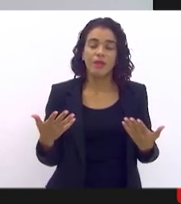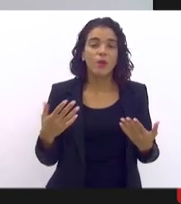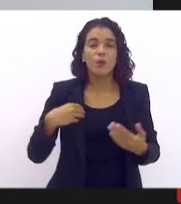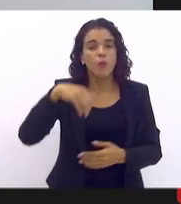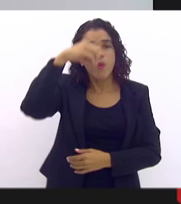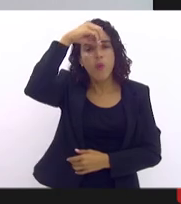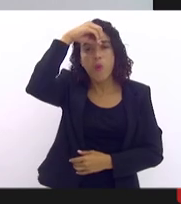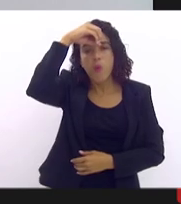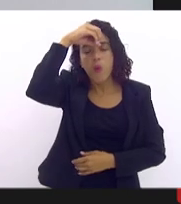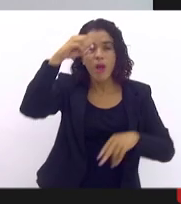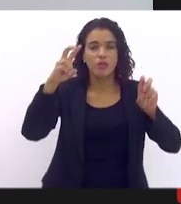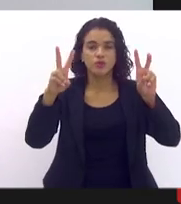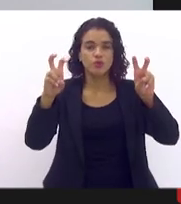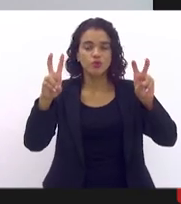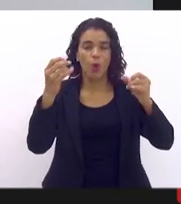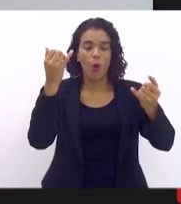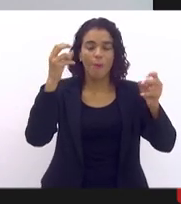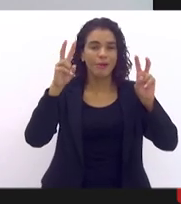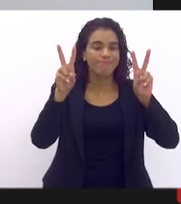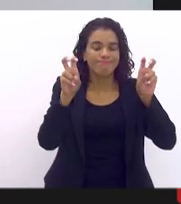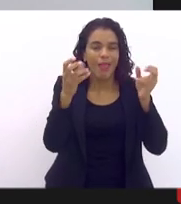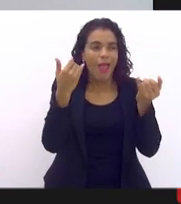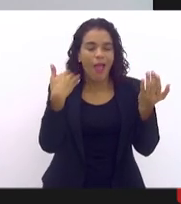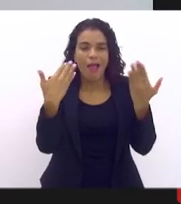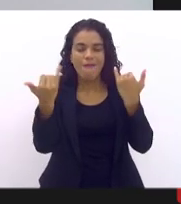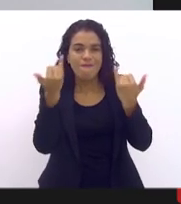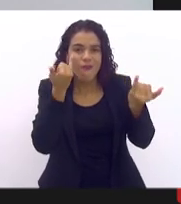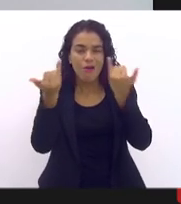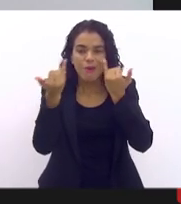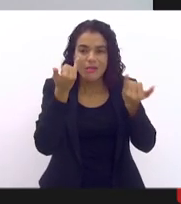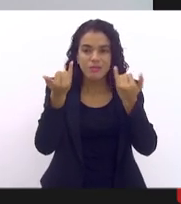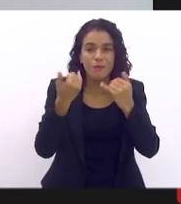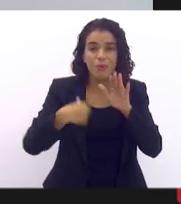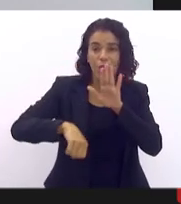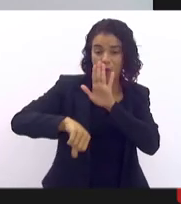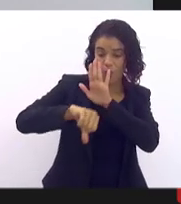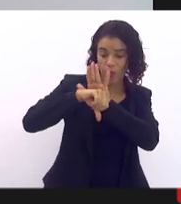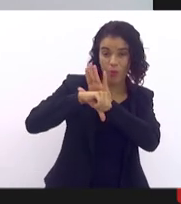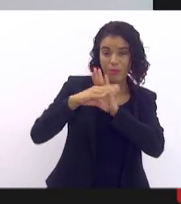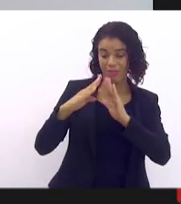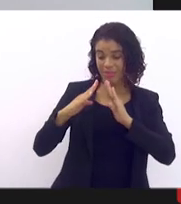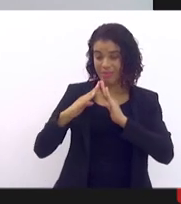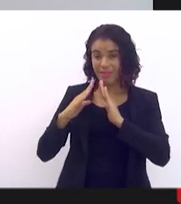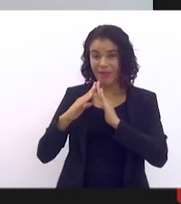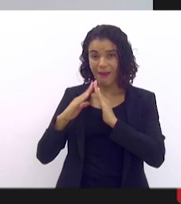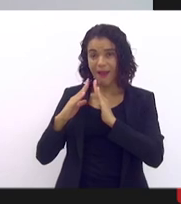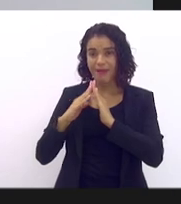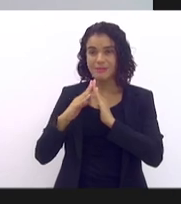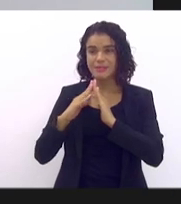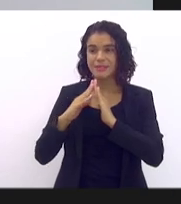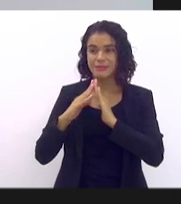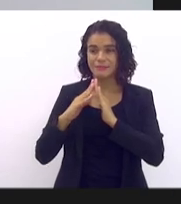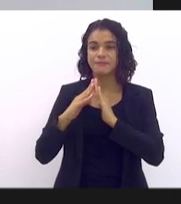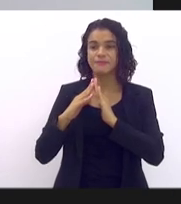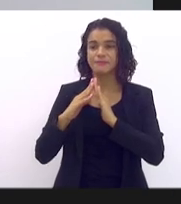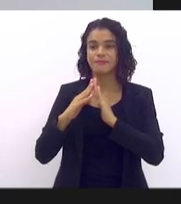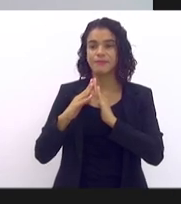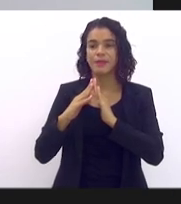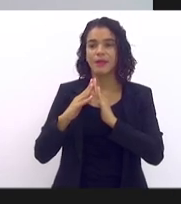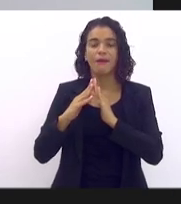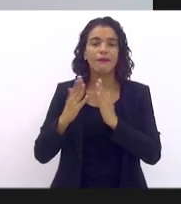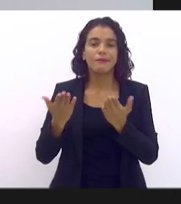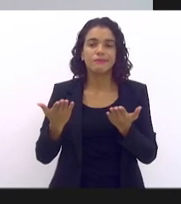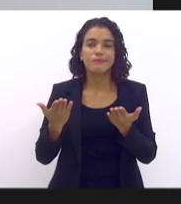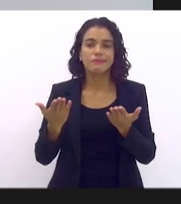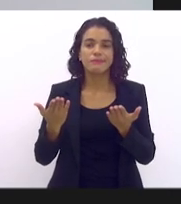relação a esses fatos, né? Porque são crimes que se cometem dentro das casas das pessoas, né? E de uma